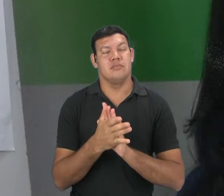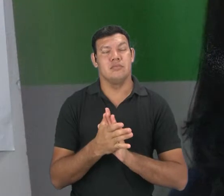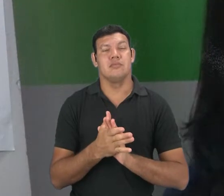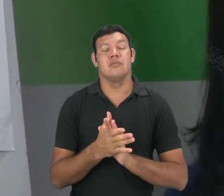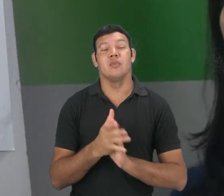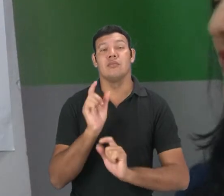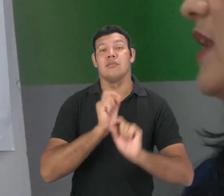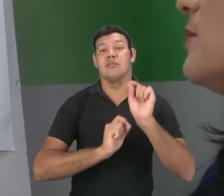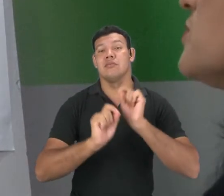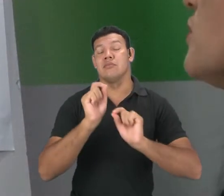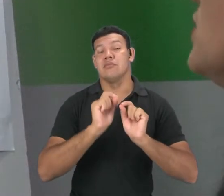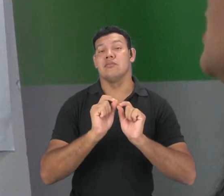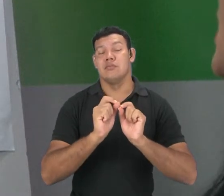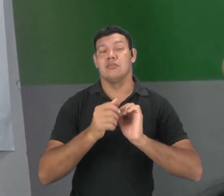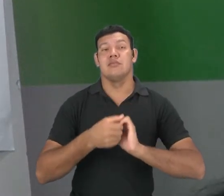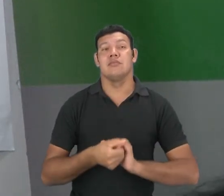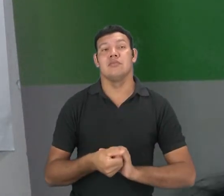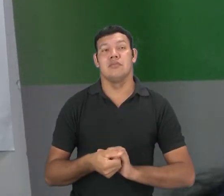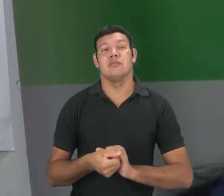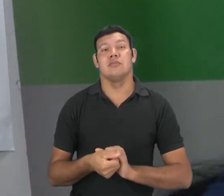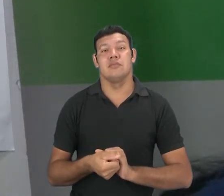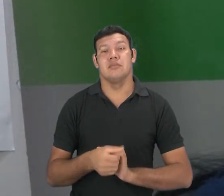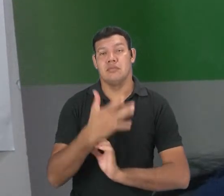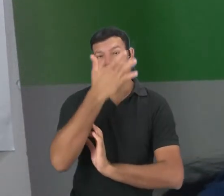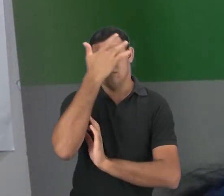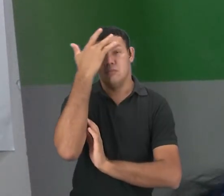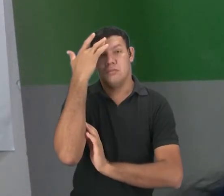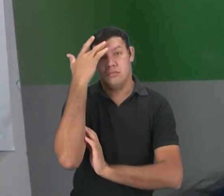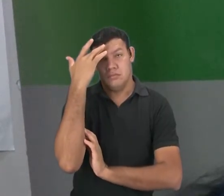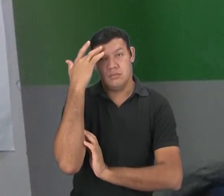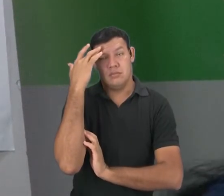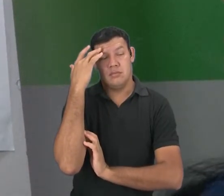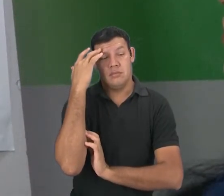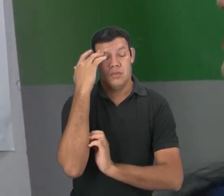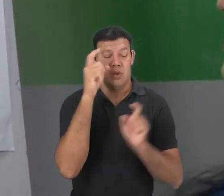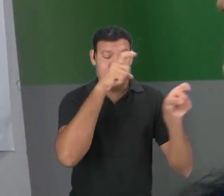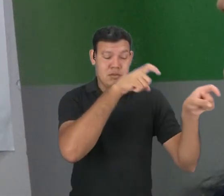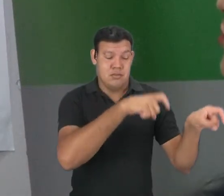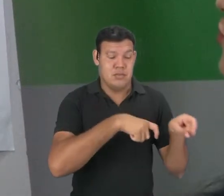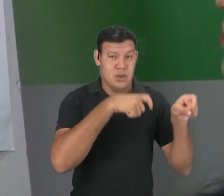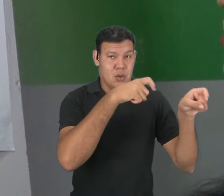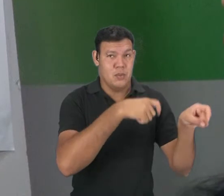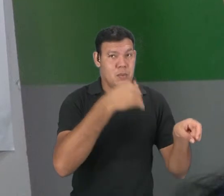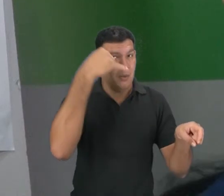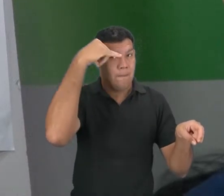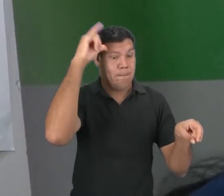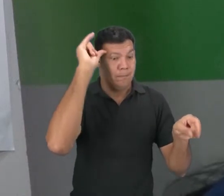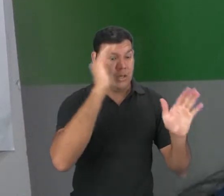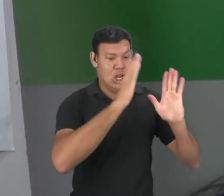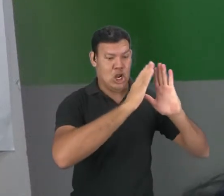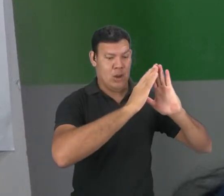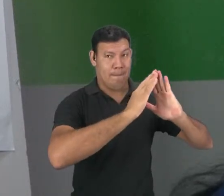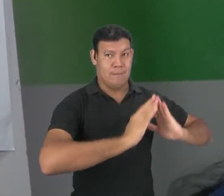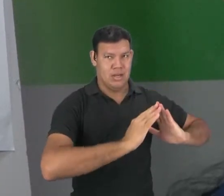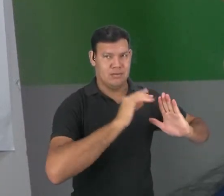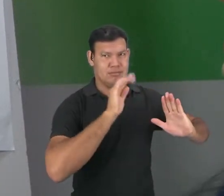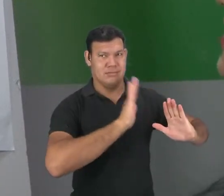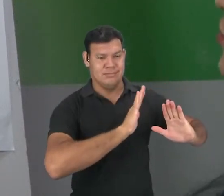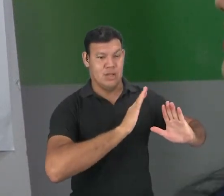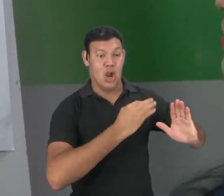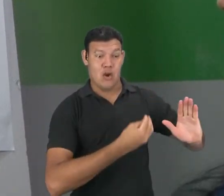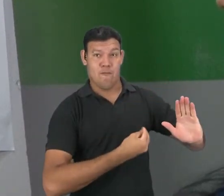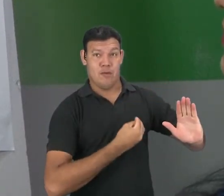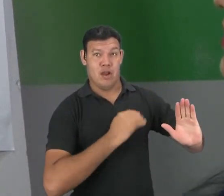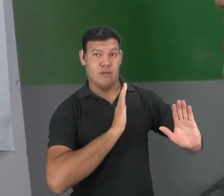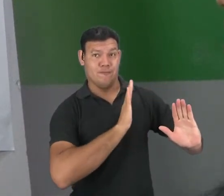imagem, de acordo com o que nós falamos, ó. As pessoas deixam essa região aqui, o campo, onde essa imagem nos mostra a região do campo, né,